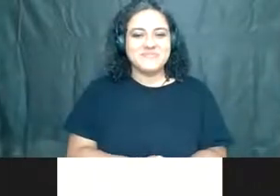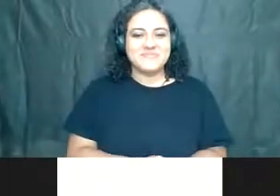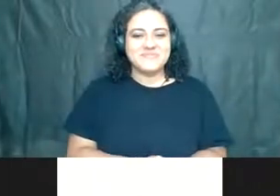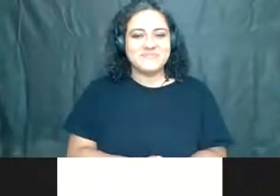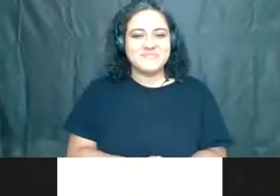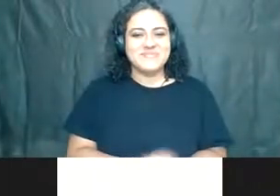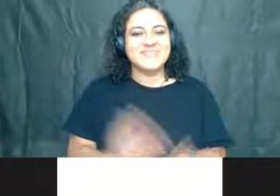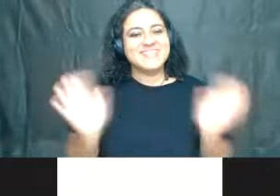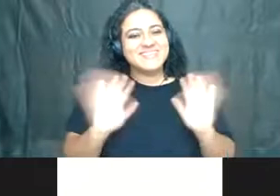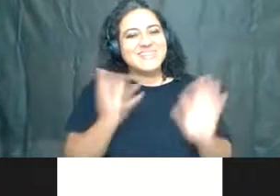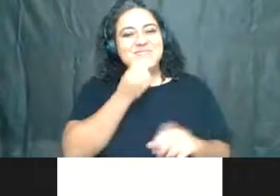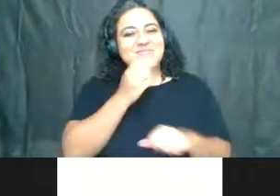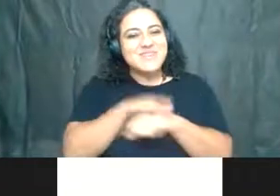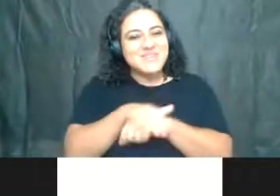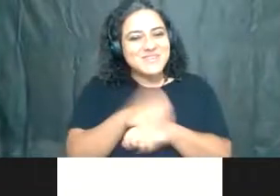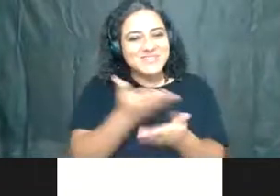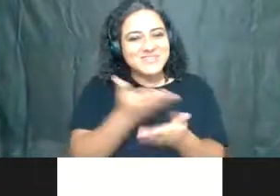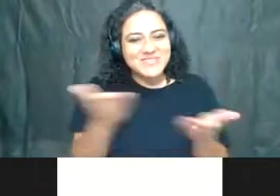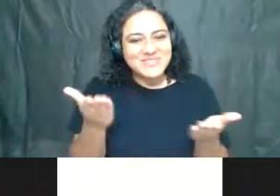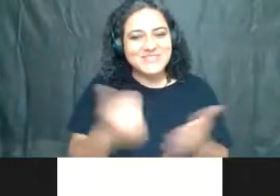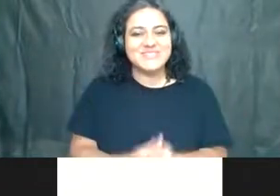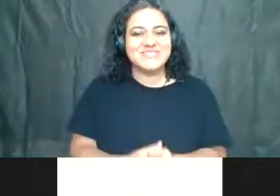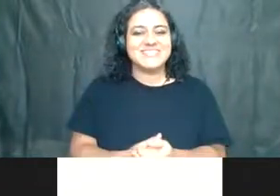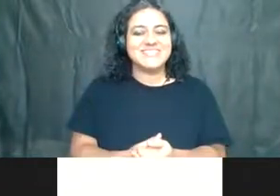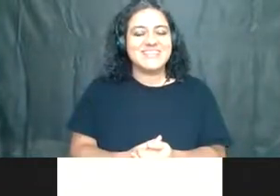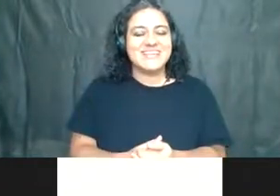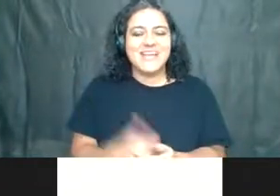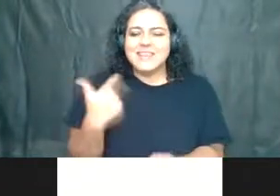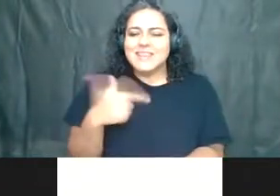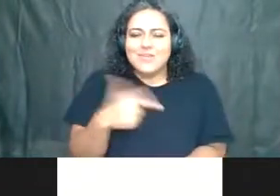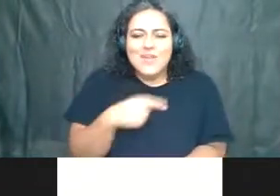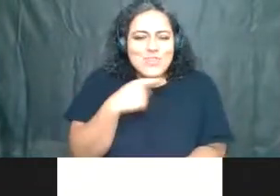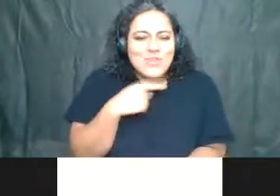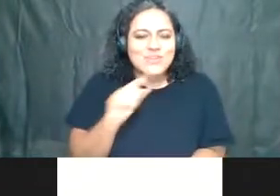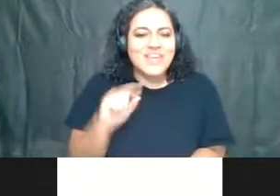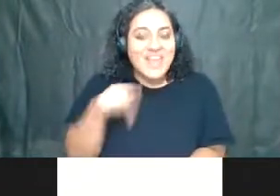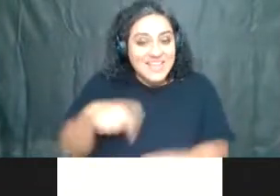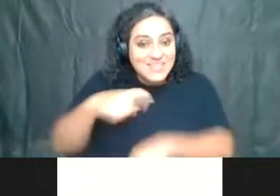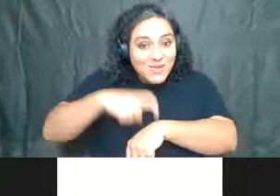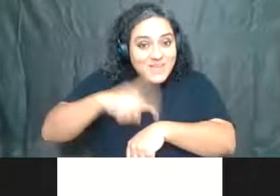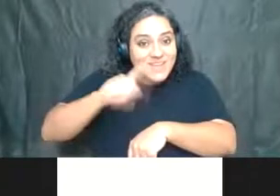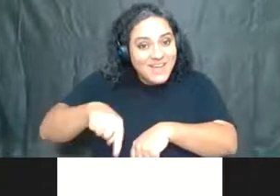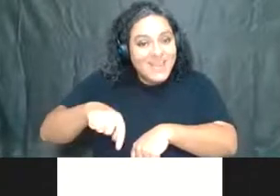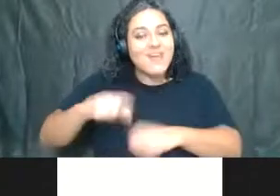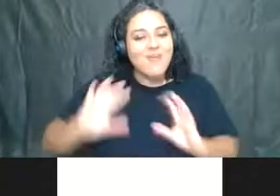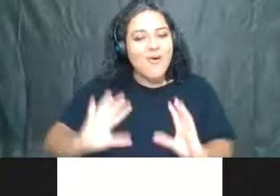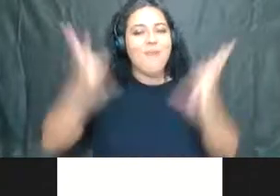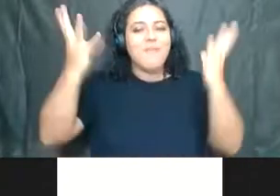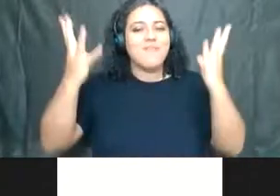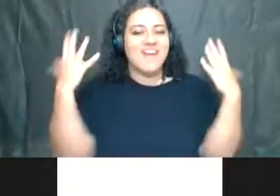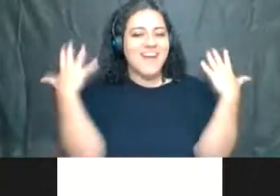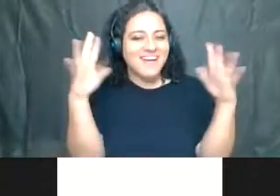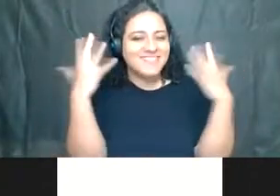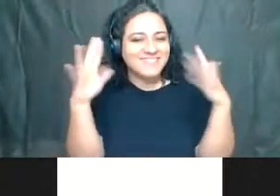Olá, boa noite a todos. Sem dúvida, é um momento de celebrar, de comemorar, né? Na Feira